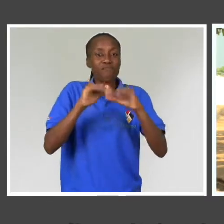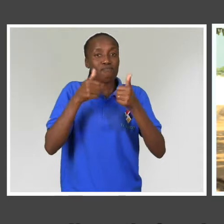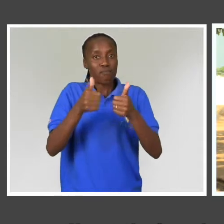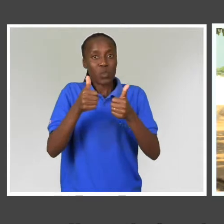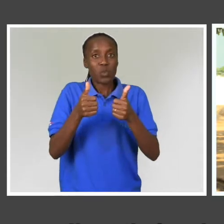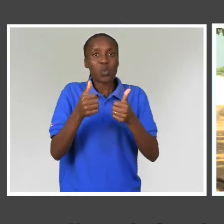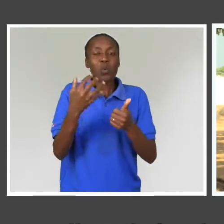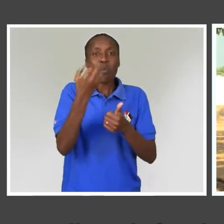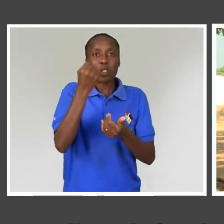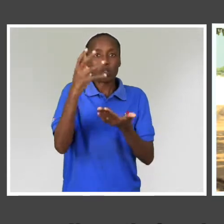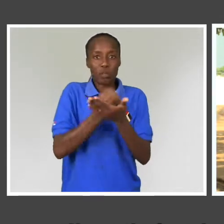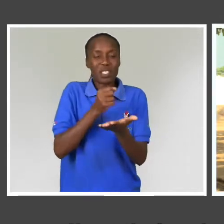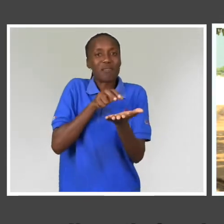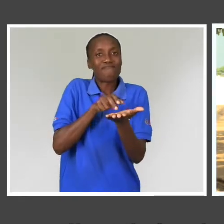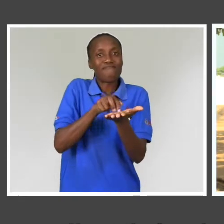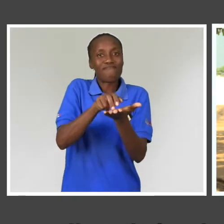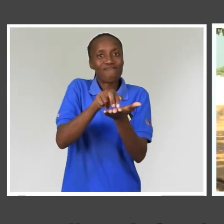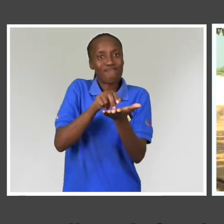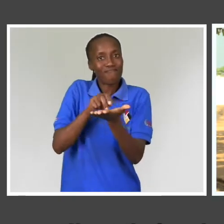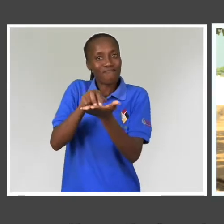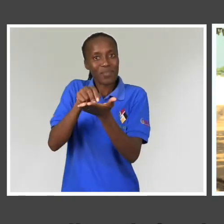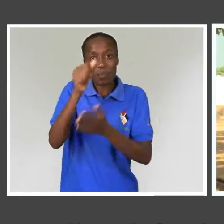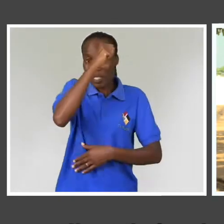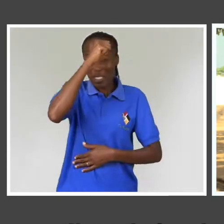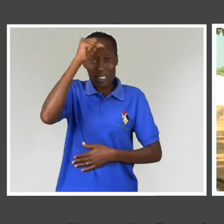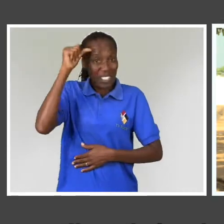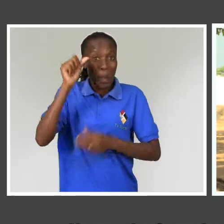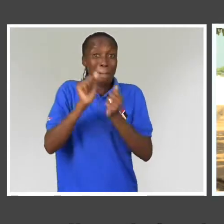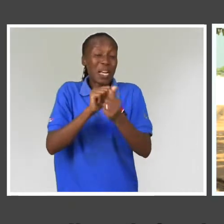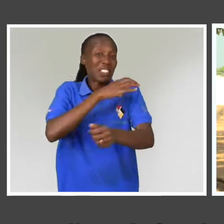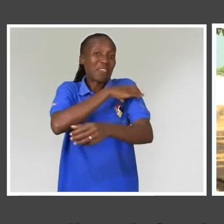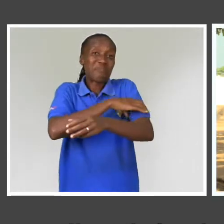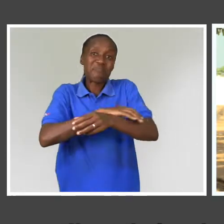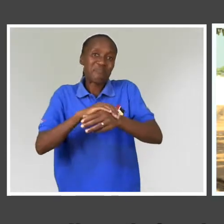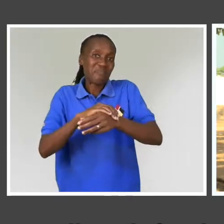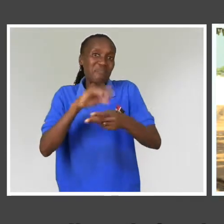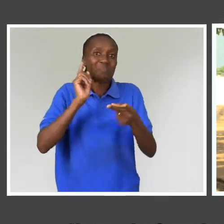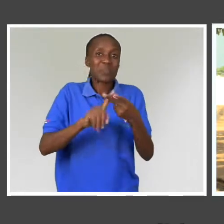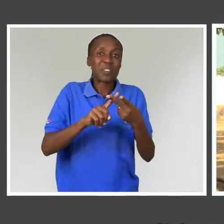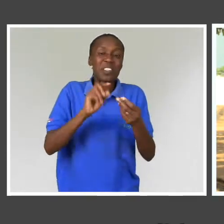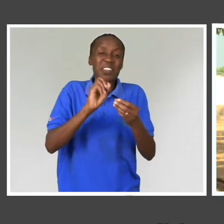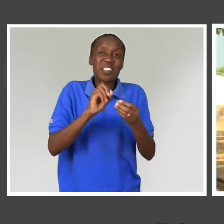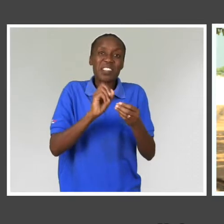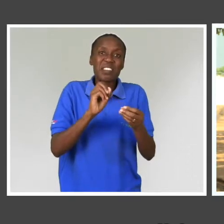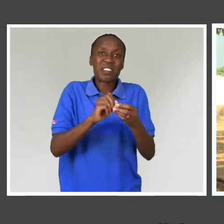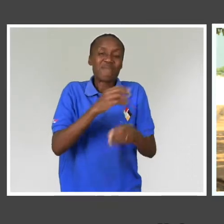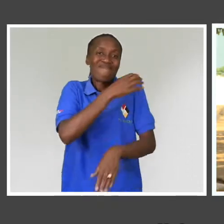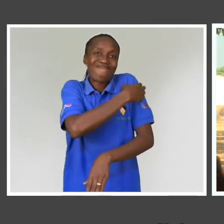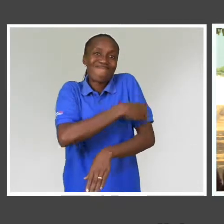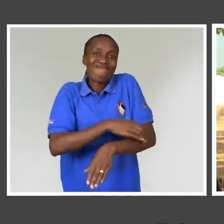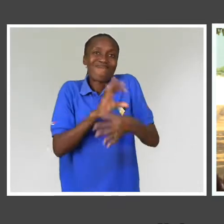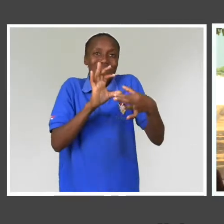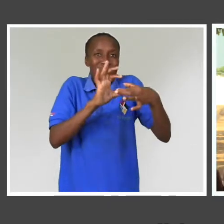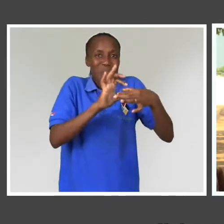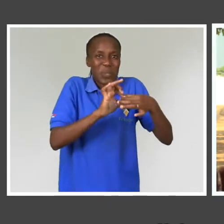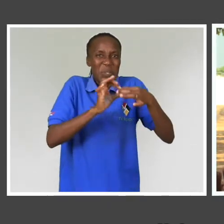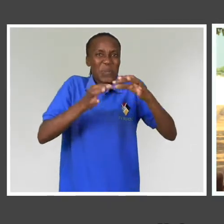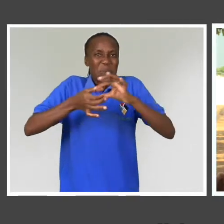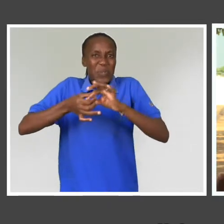O lado do pé, consigo caminhar, mas com dificuldades. Mas o braço, ele rolou,